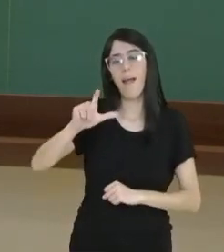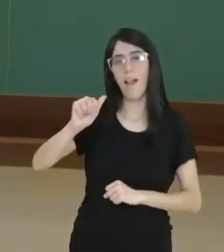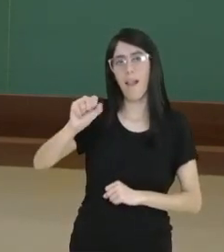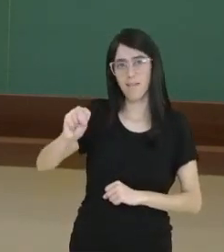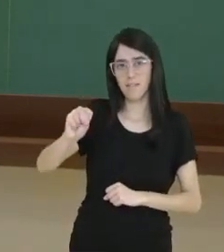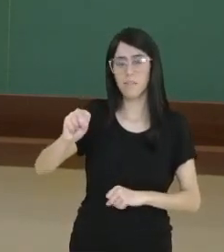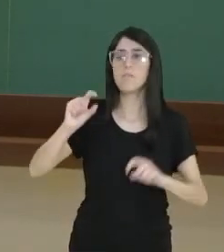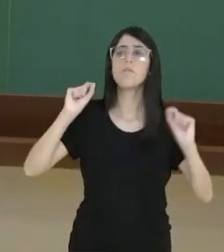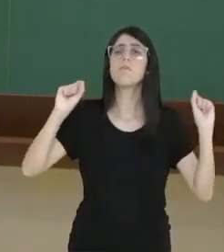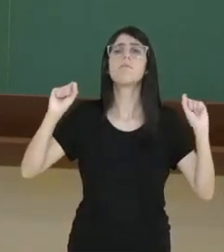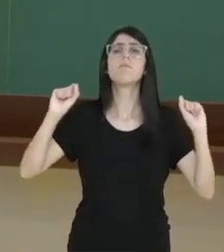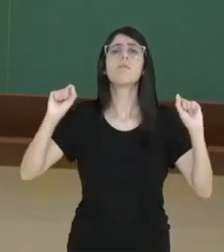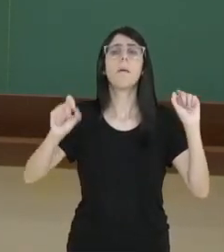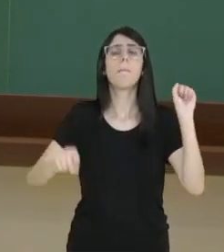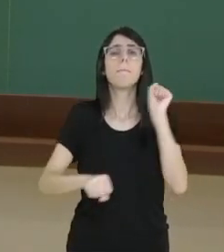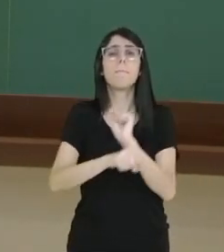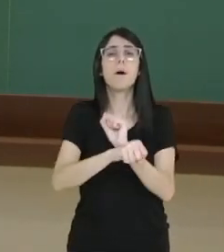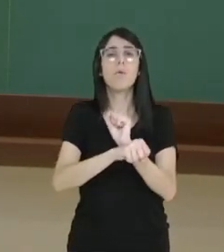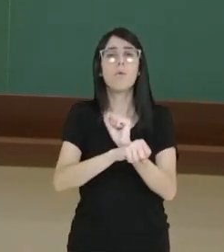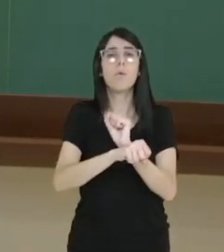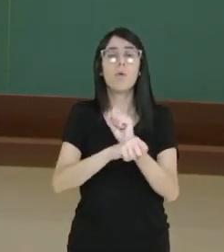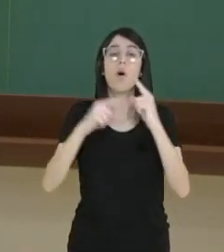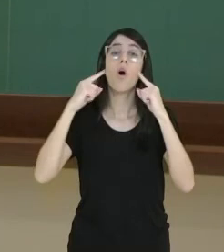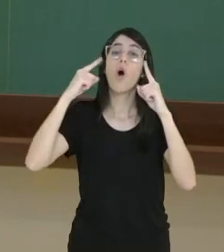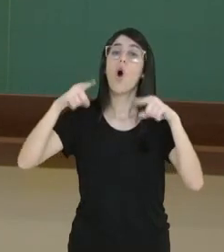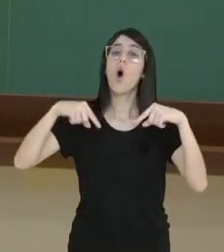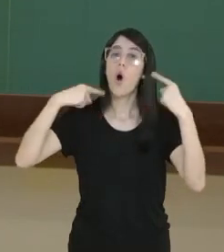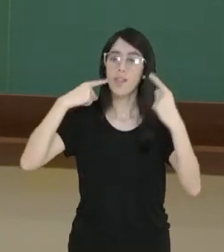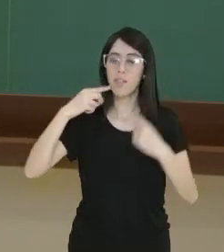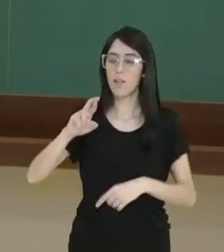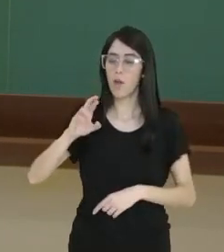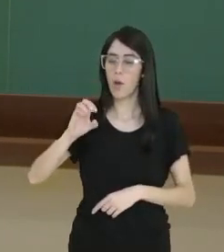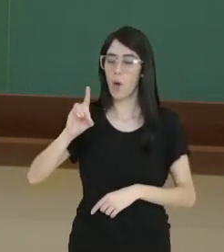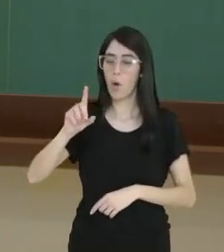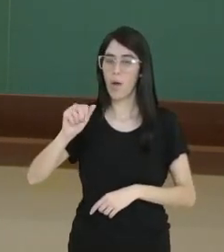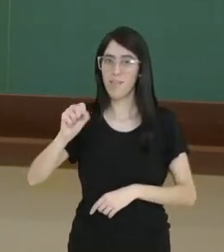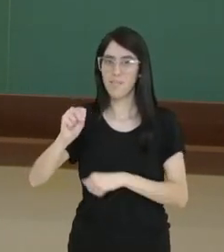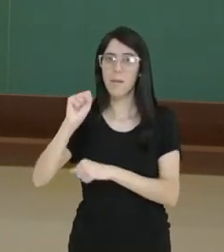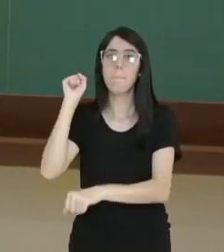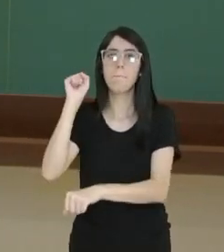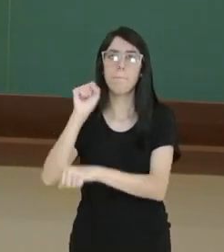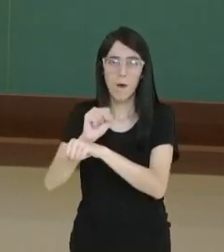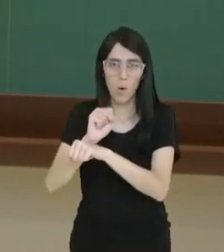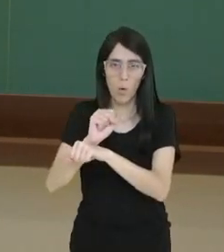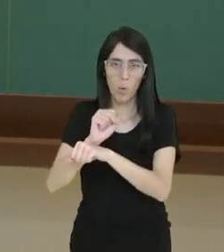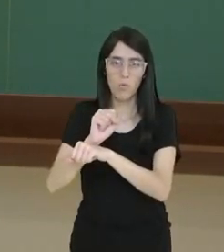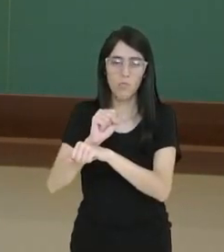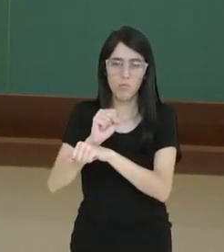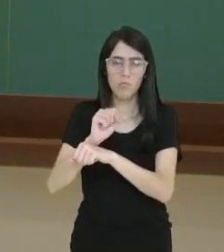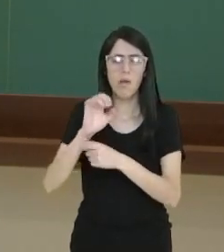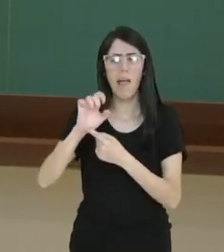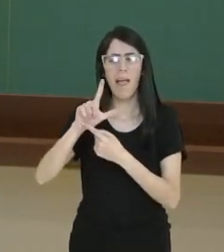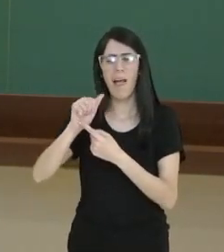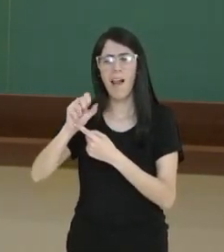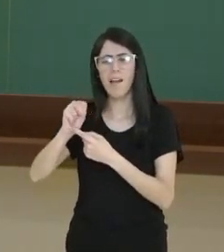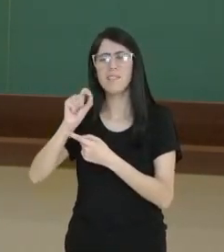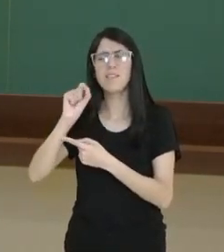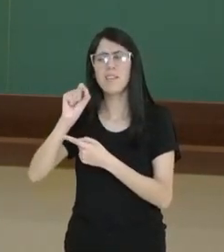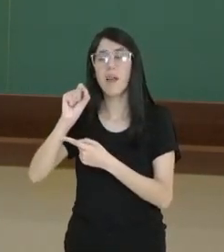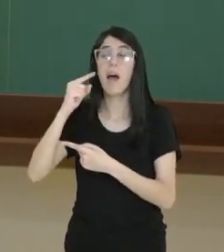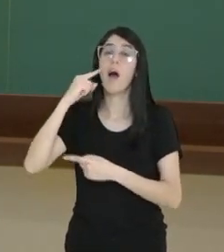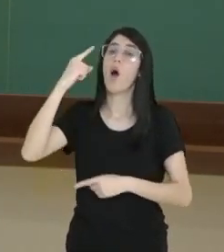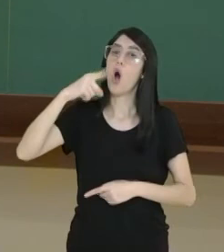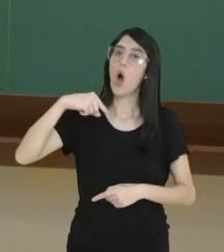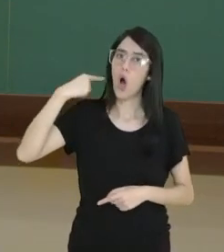Elas quem? Elas, as rodas, né? Então, eu observo isso. Elas quem? Elas, as rodas. Então,